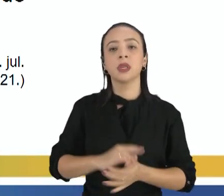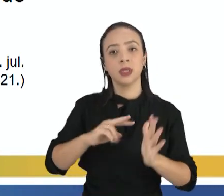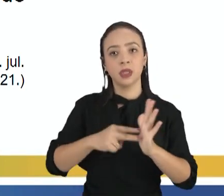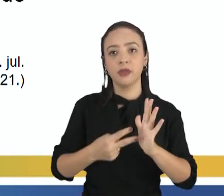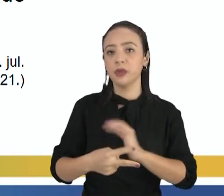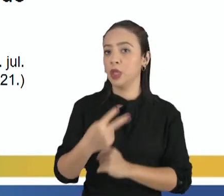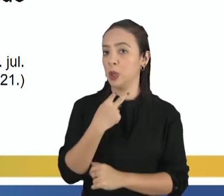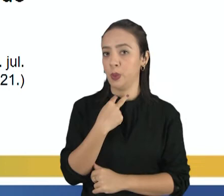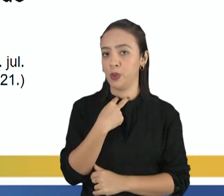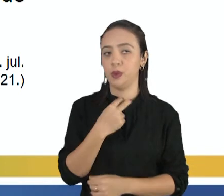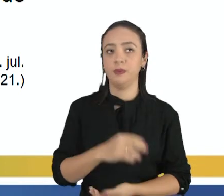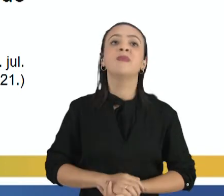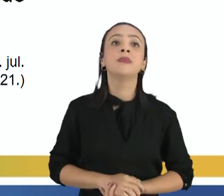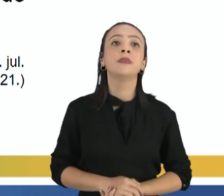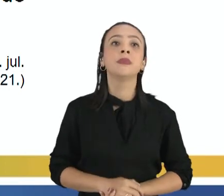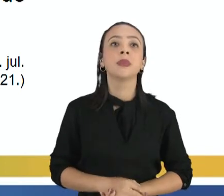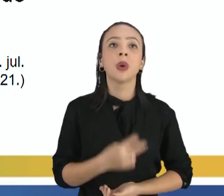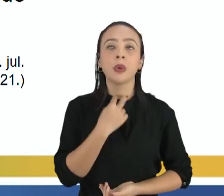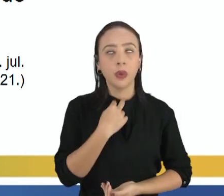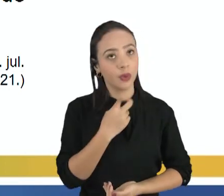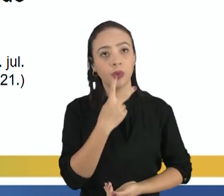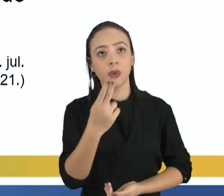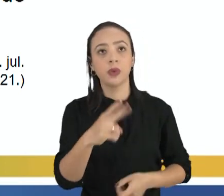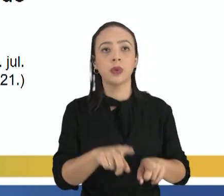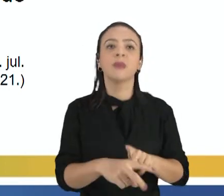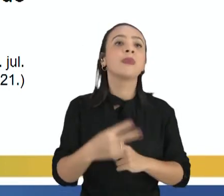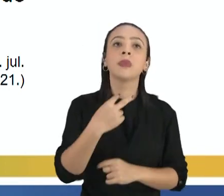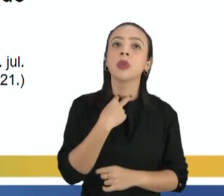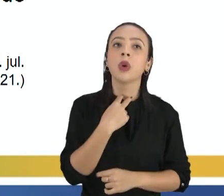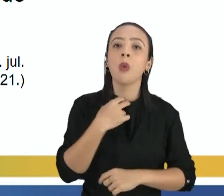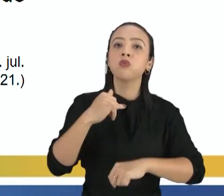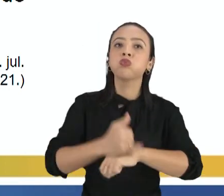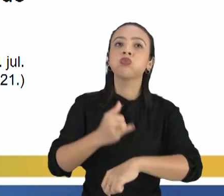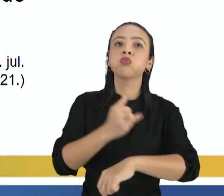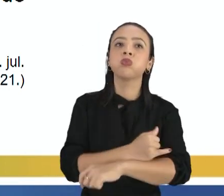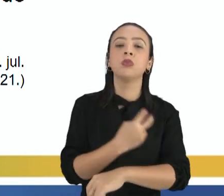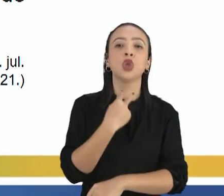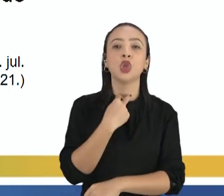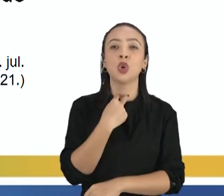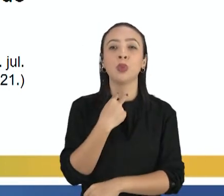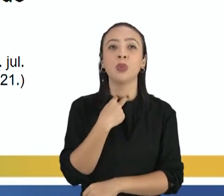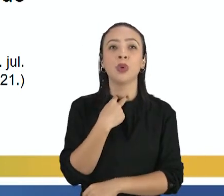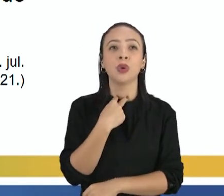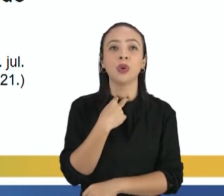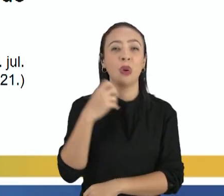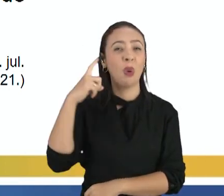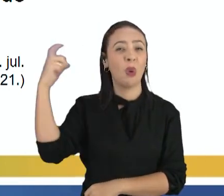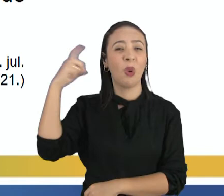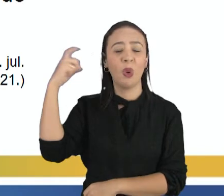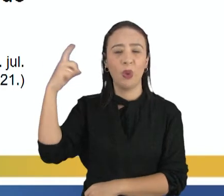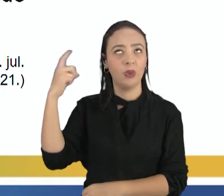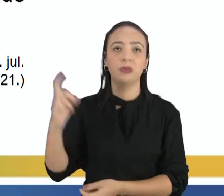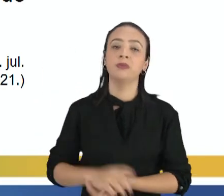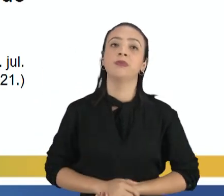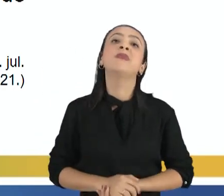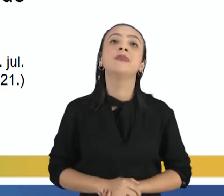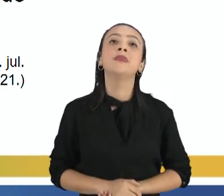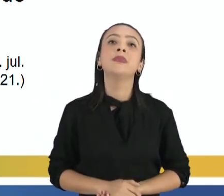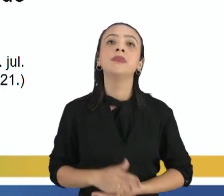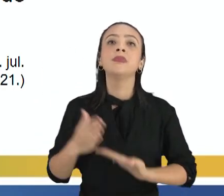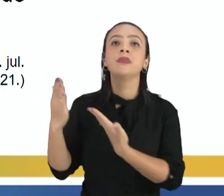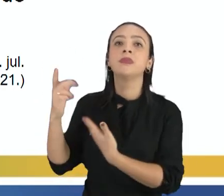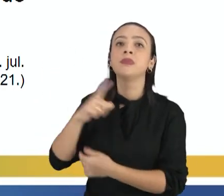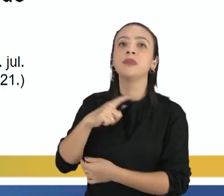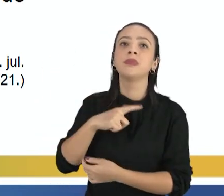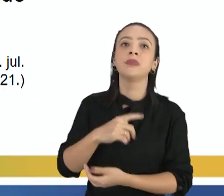indica que é proibido. Então, proibido fumar, proibido pessoas obesas, proibido barulho. Ao lado nós